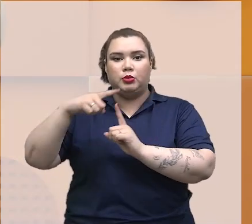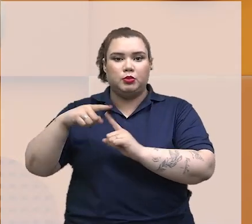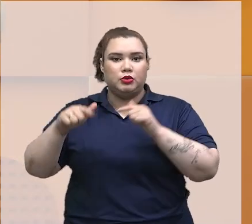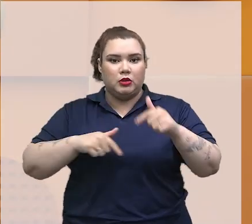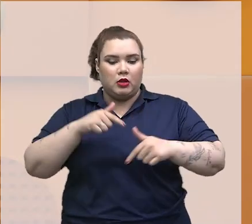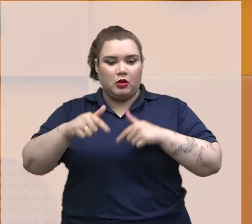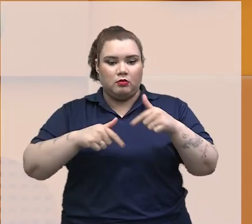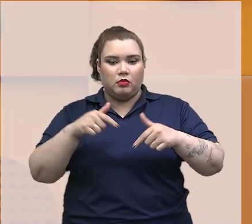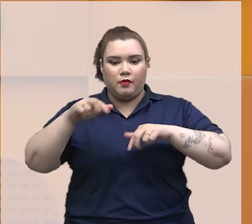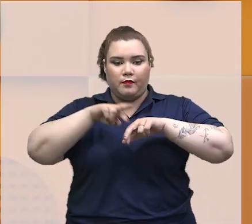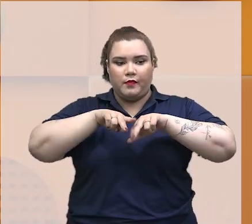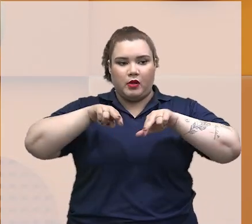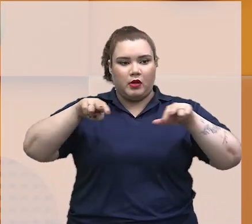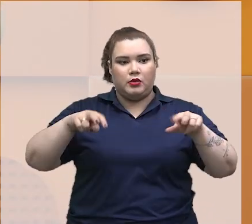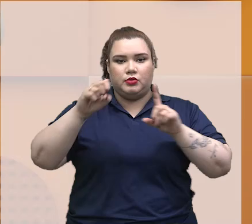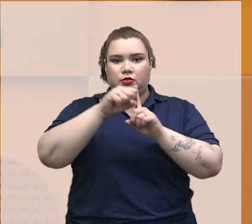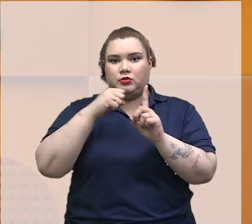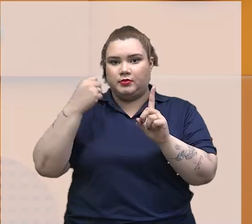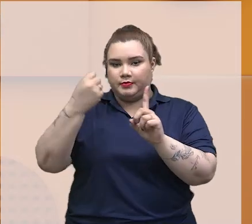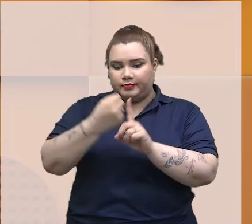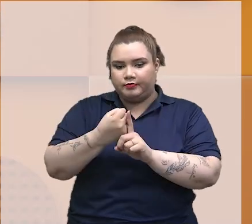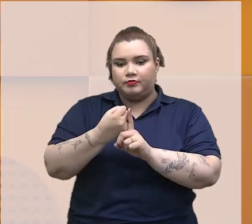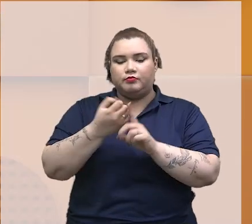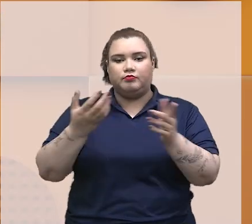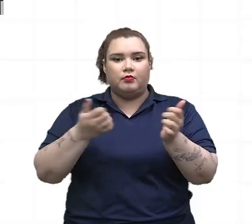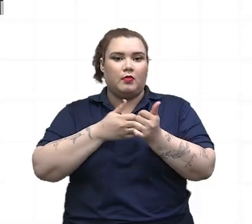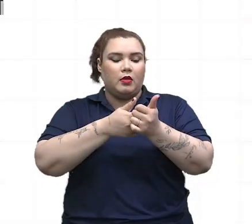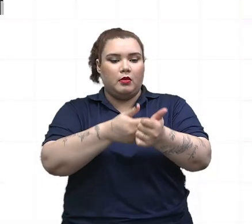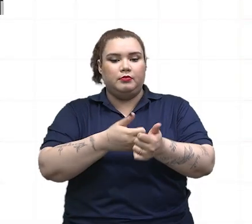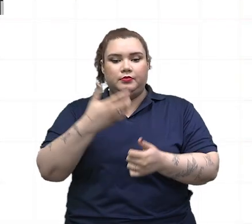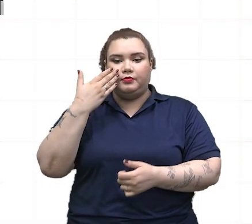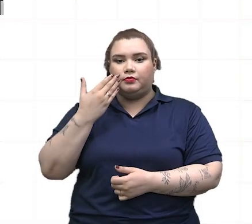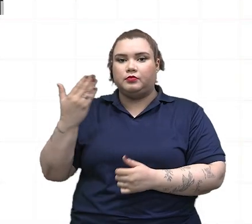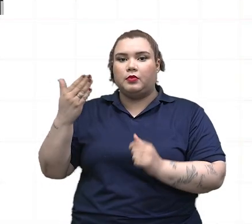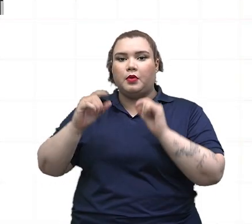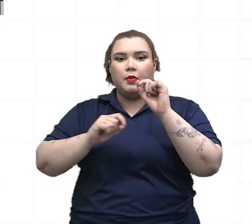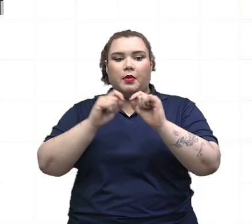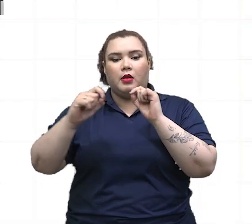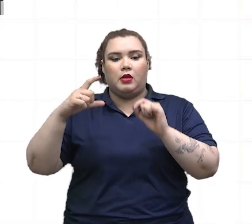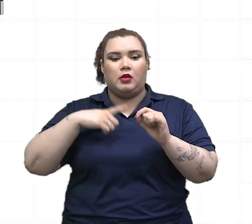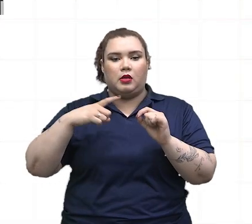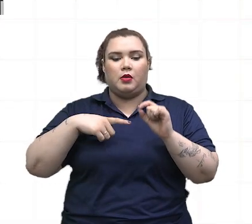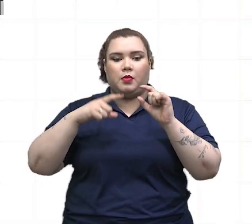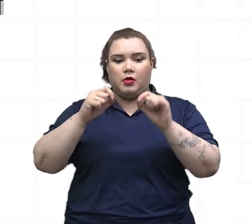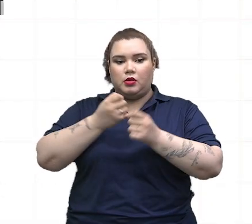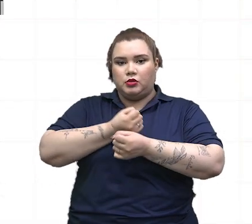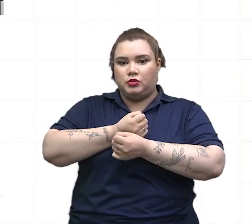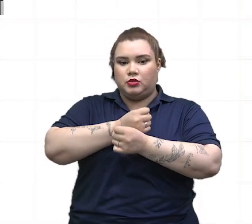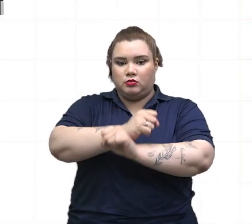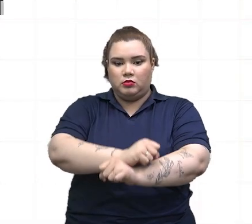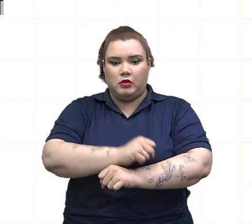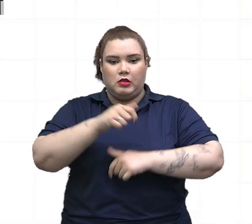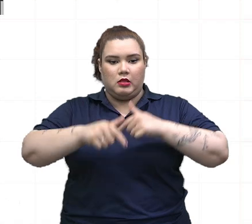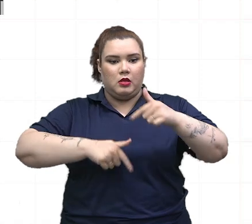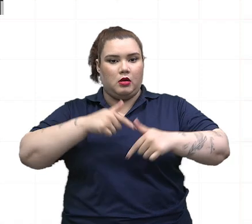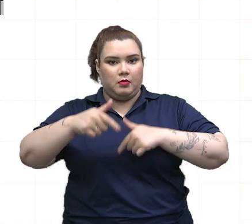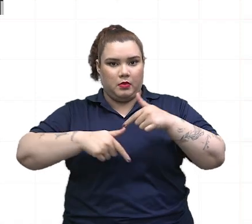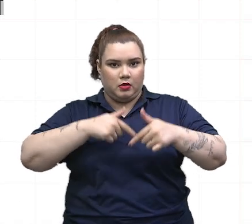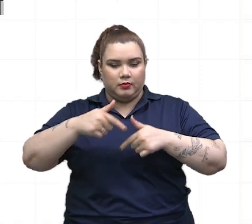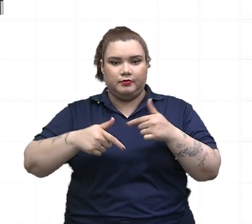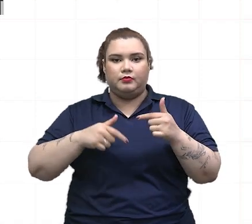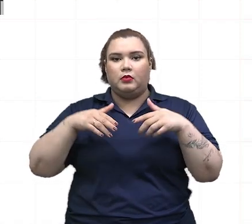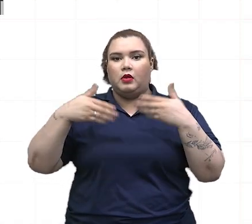trabalho em diversas sociedades. Acompanhem comigo. Nós temos, então, aí escravidão e trabalho.